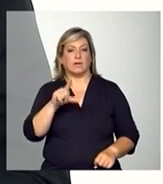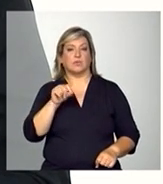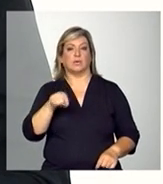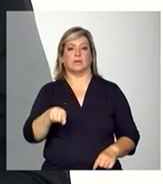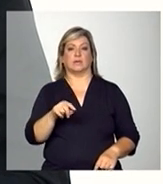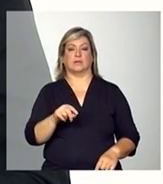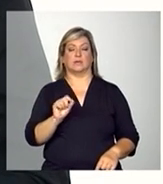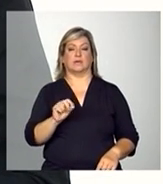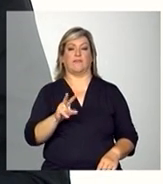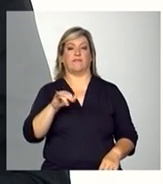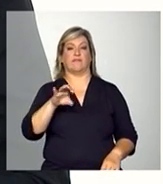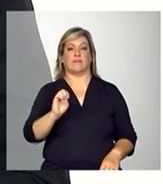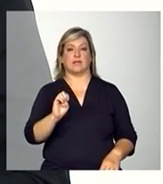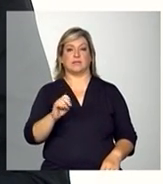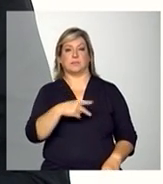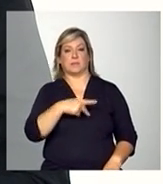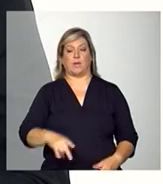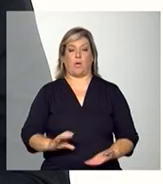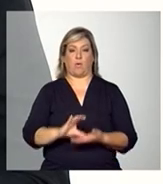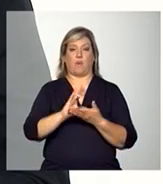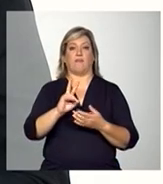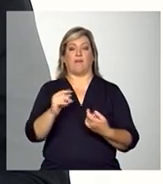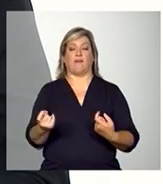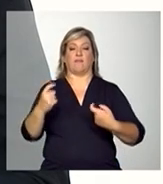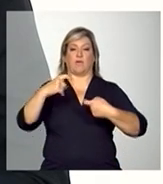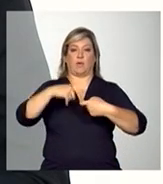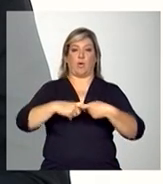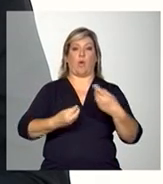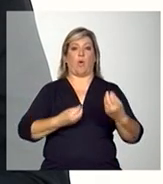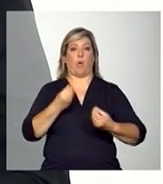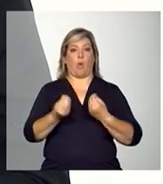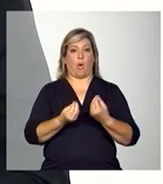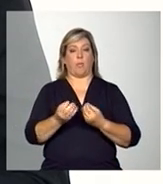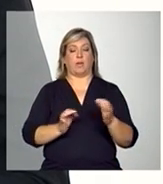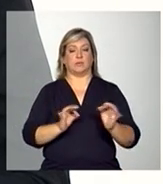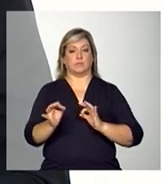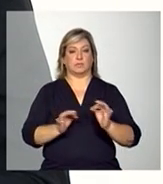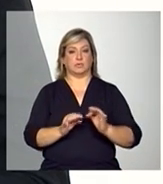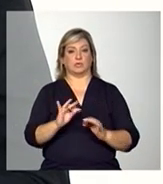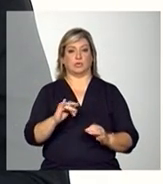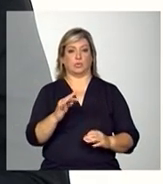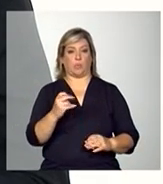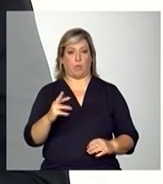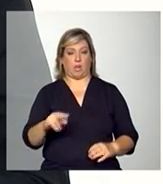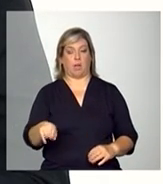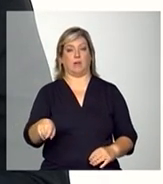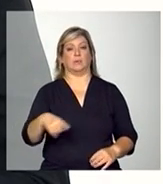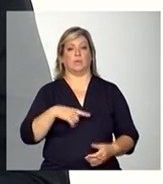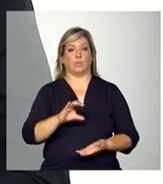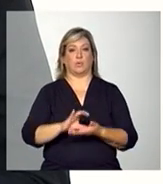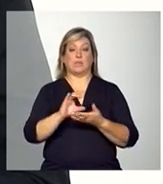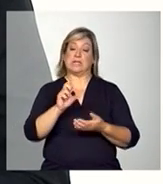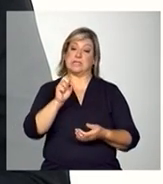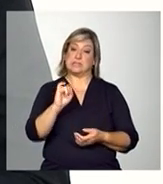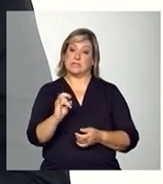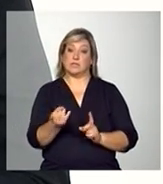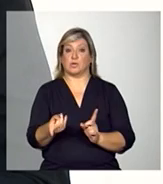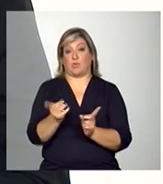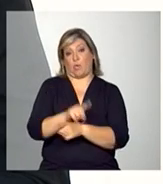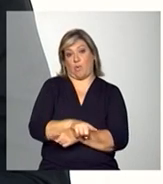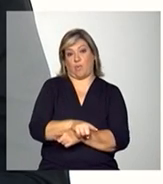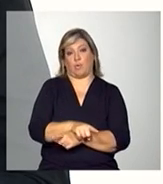do Conselho e vai vincular como administrador titular do Conselho se ele optar a opção administrador titular do Conselho